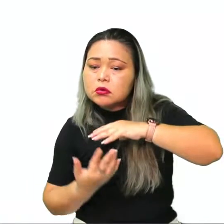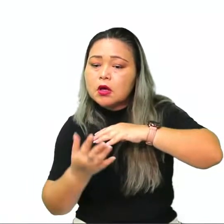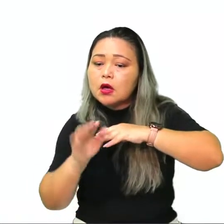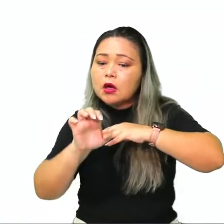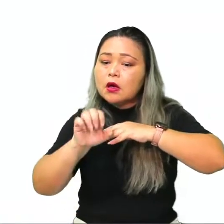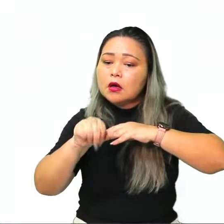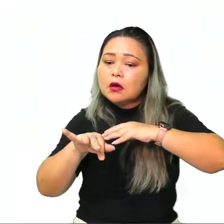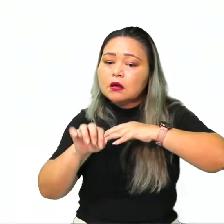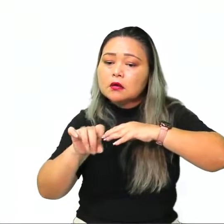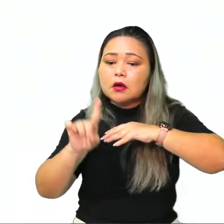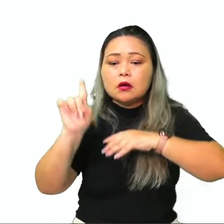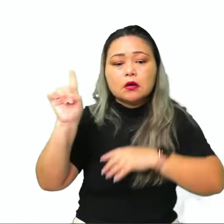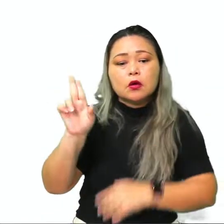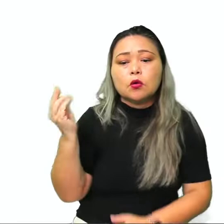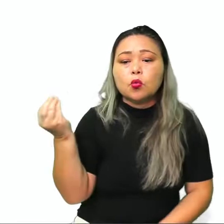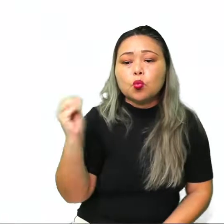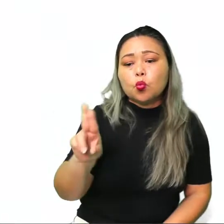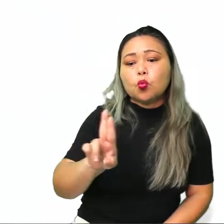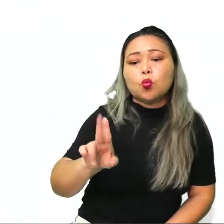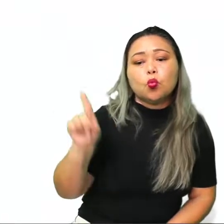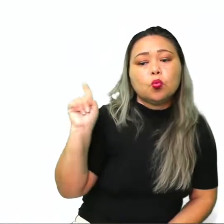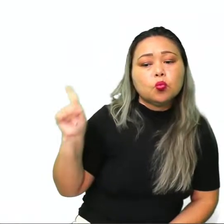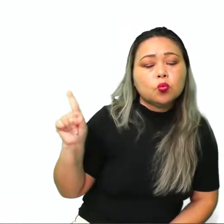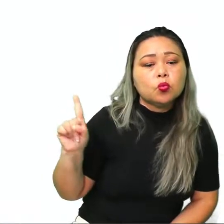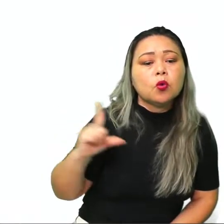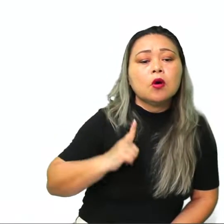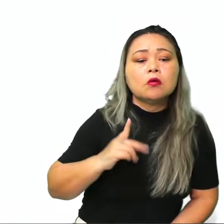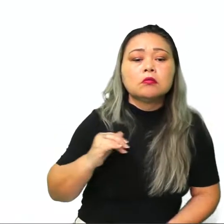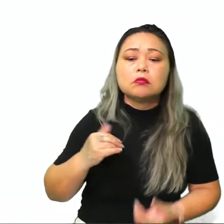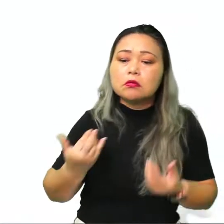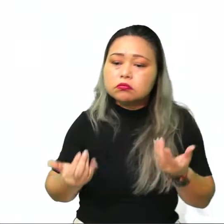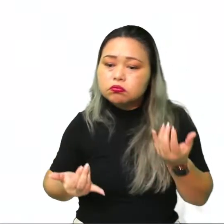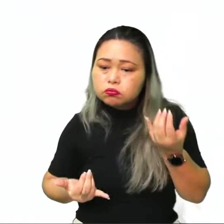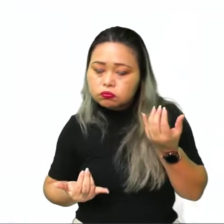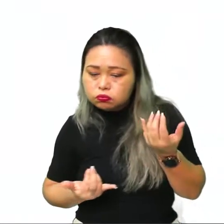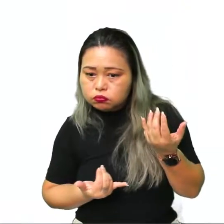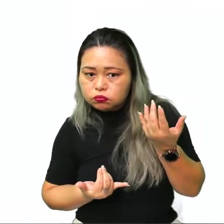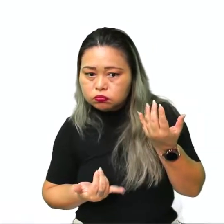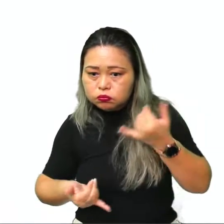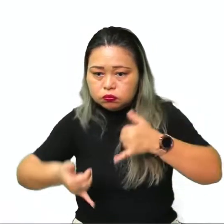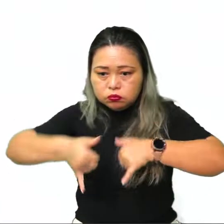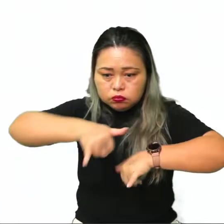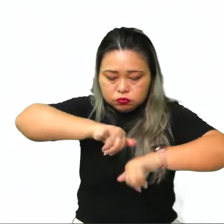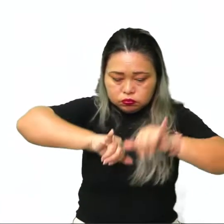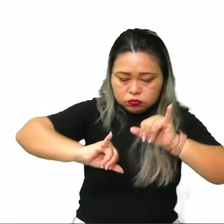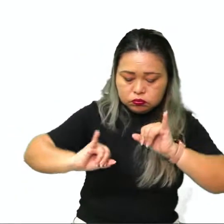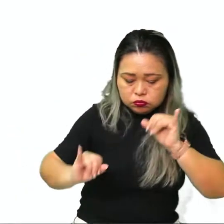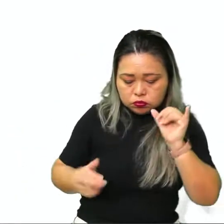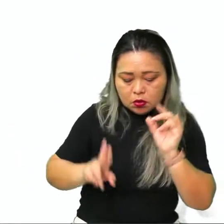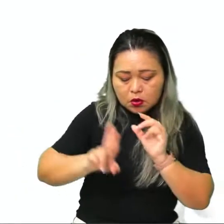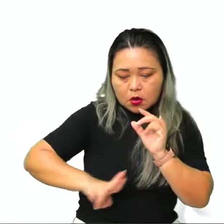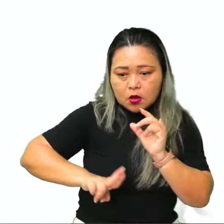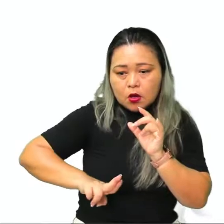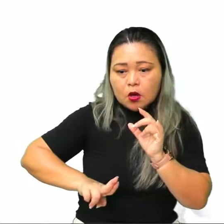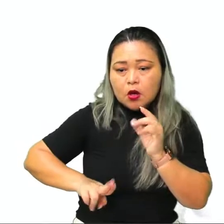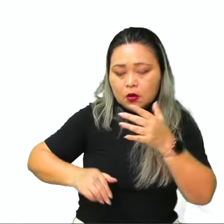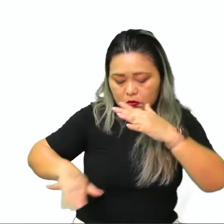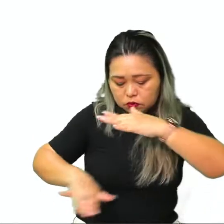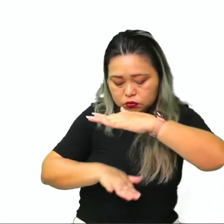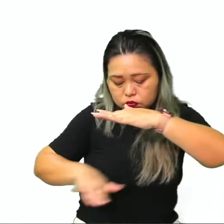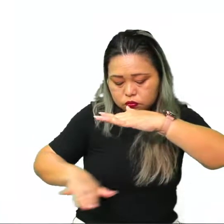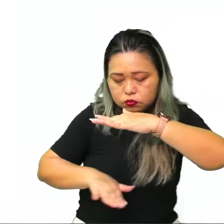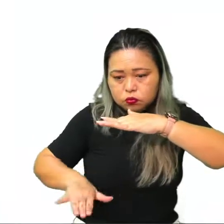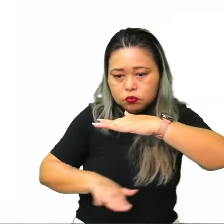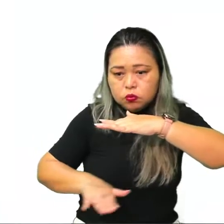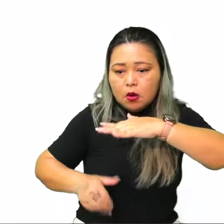de quimiolito-autotróficas, porque elas realizavam o processo litotrófico, ou quimiosintético, utilizando o solo, ali é o